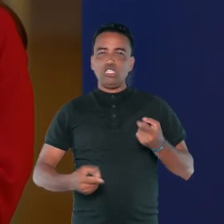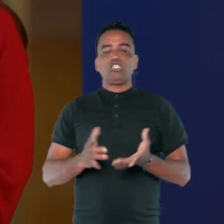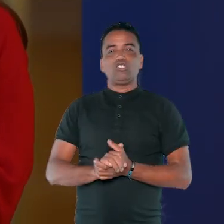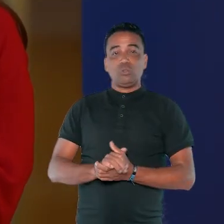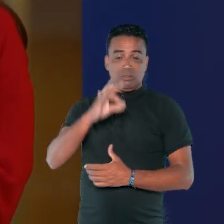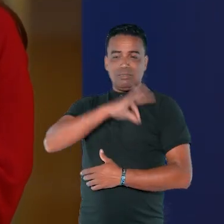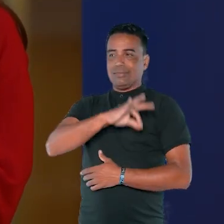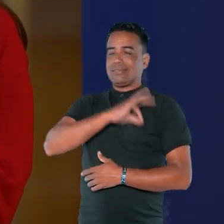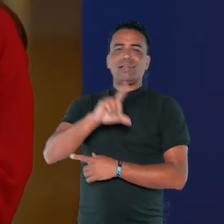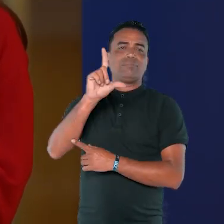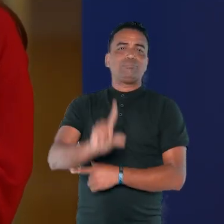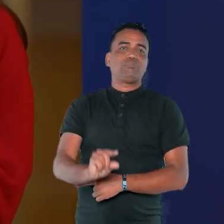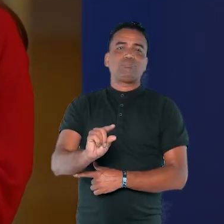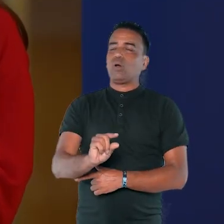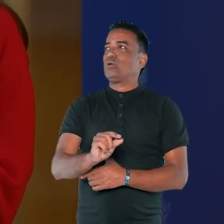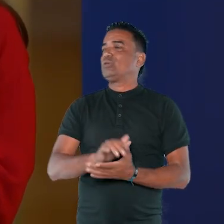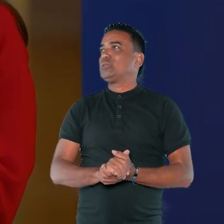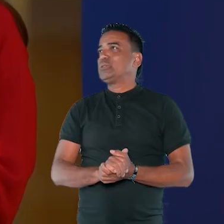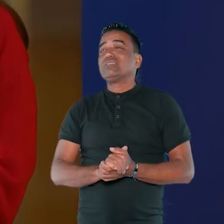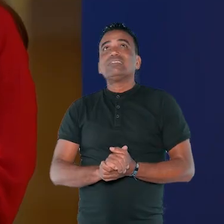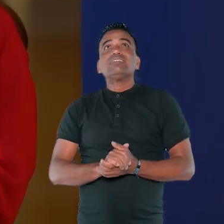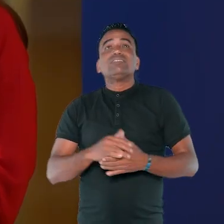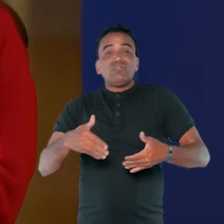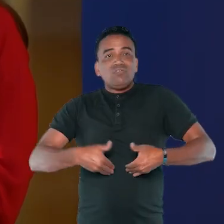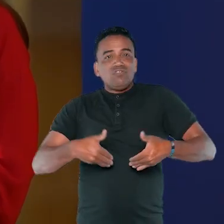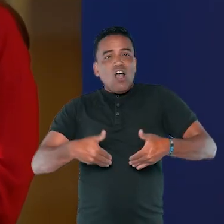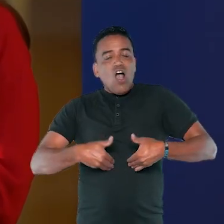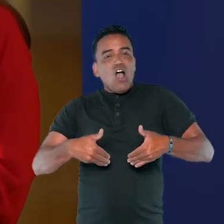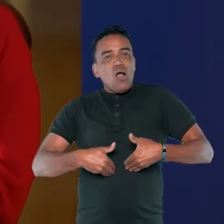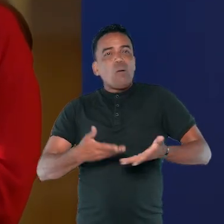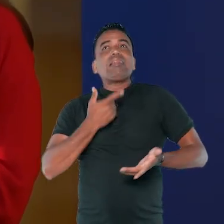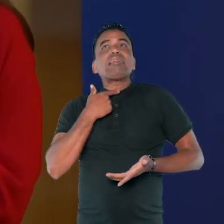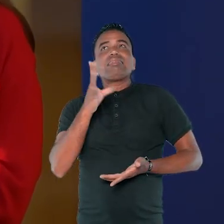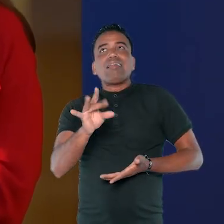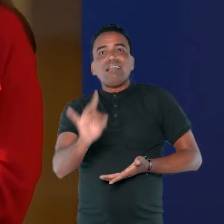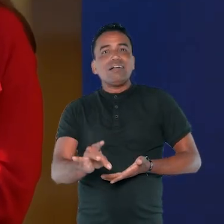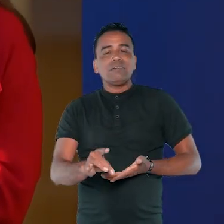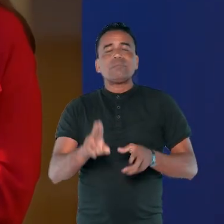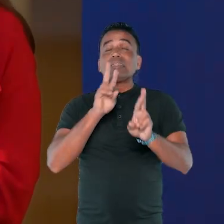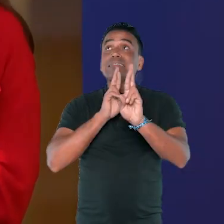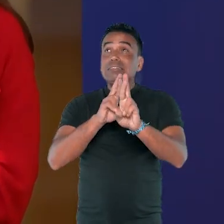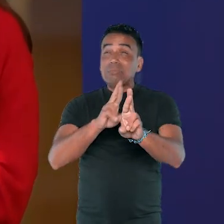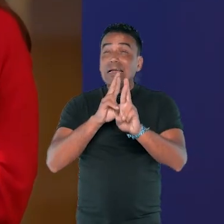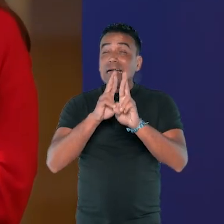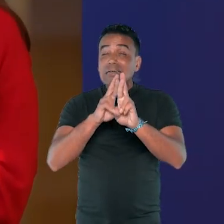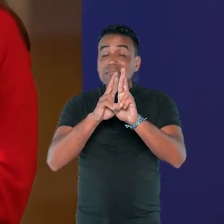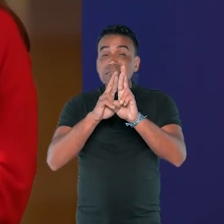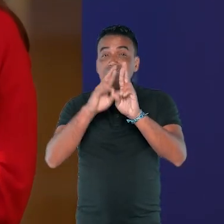nos come e nossa sede canina. A esperança que emparedam e a nossa fé em